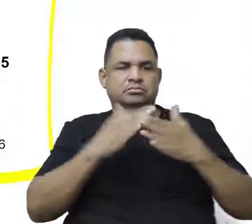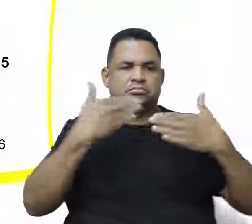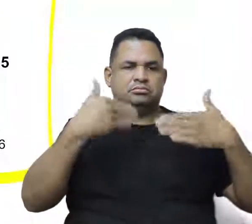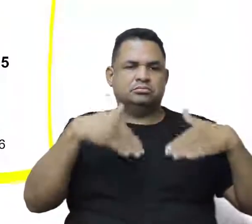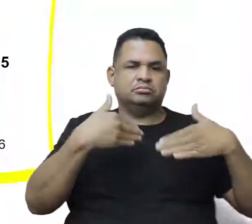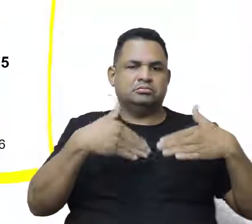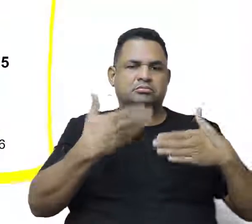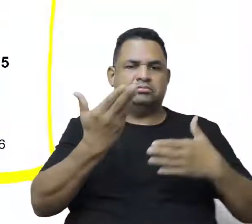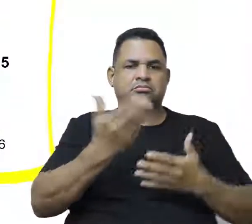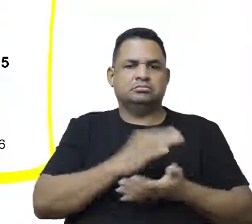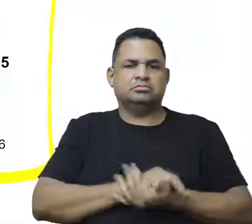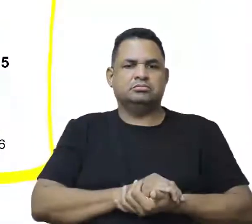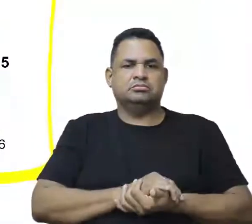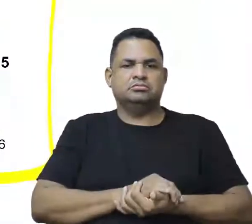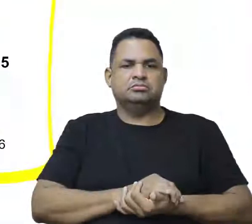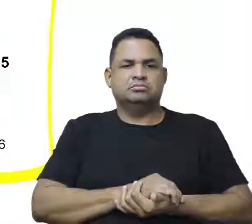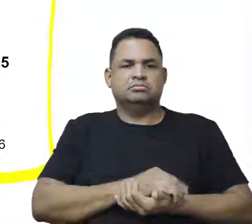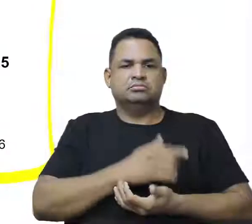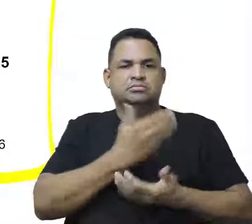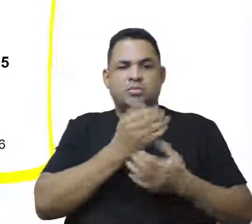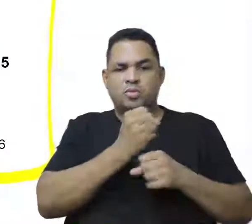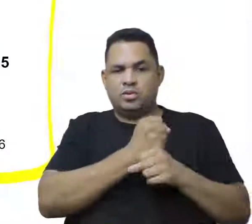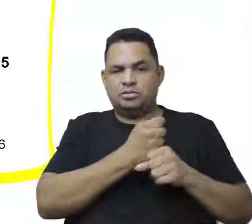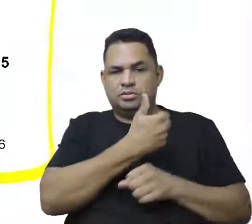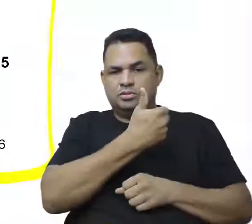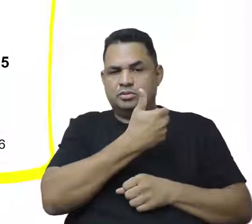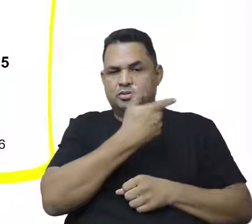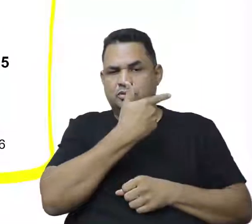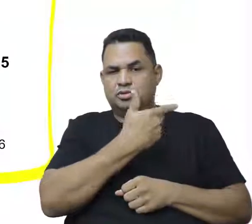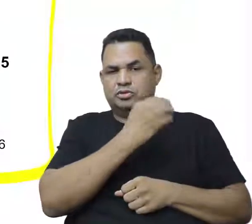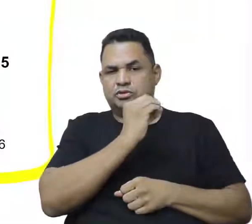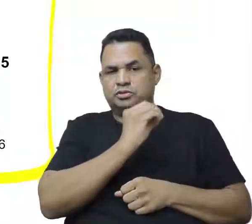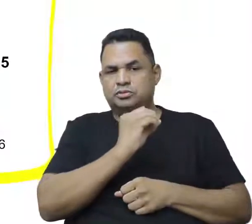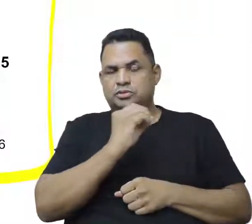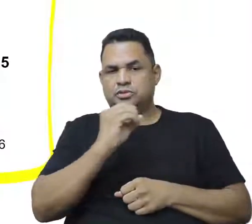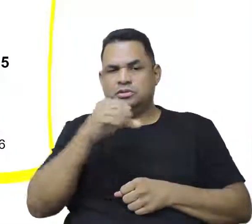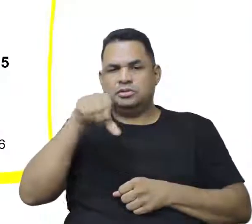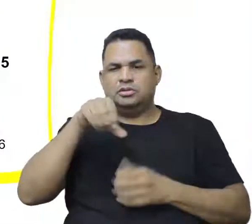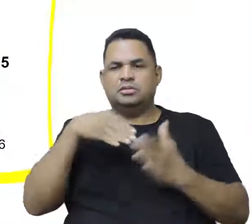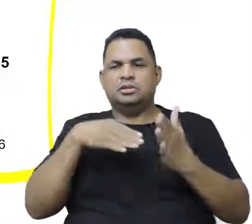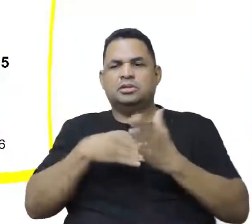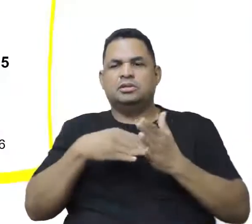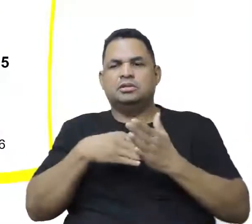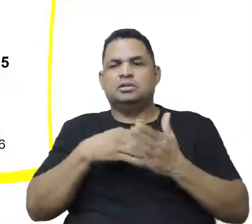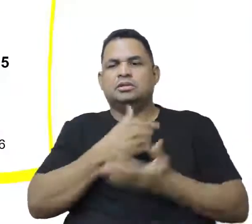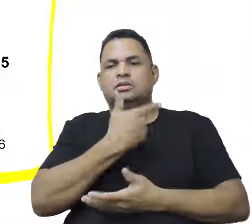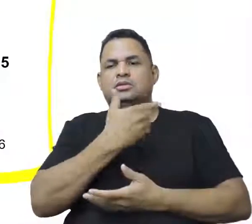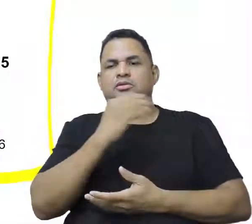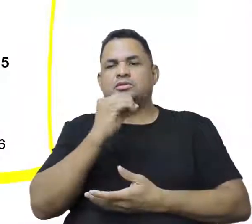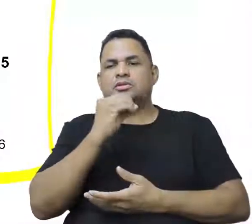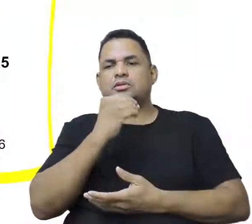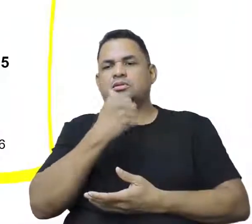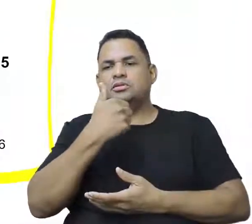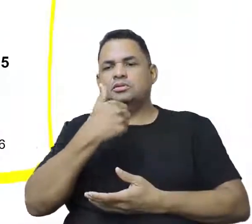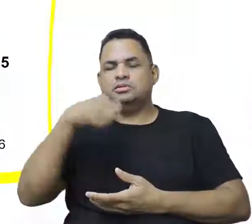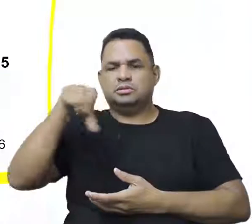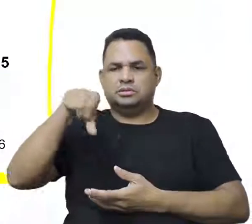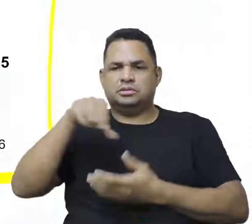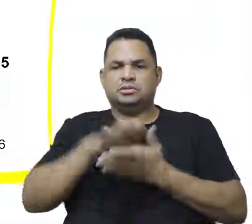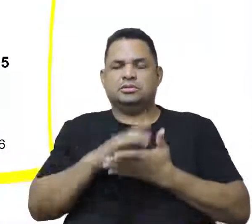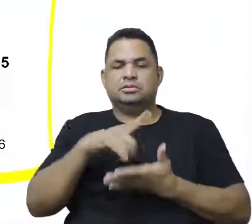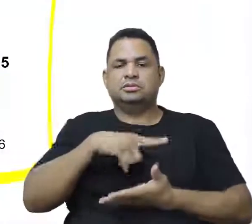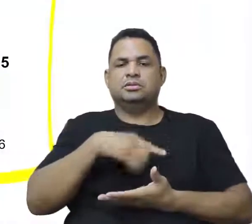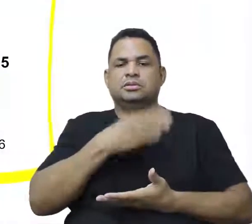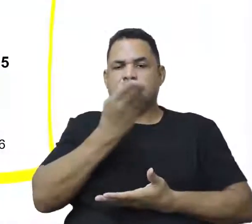provas do Enem de 2009 até 2019. Todas as aplicações. Aí eu tenho aqui